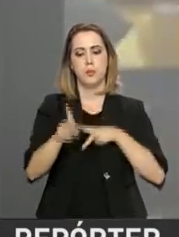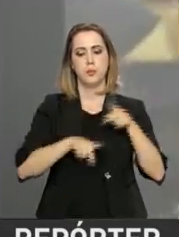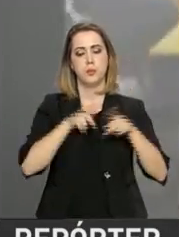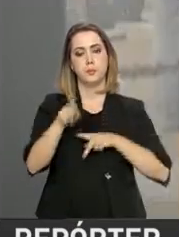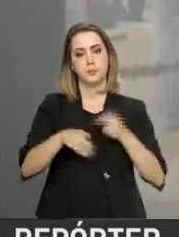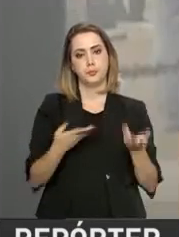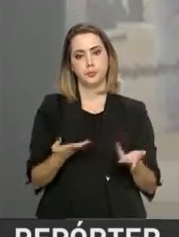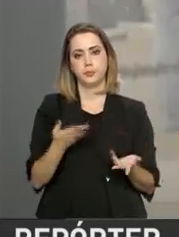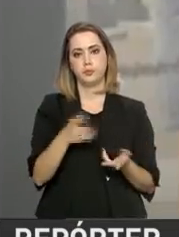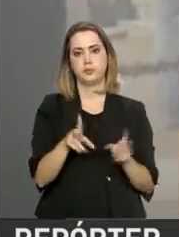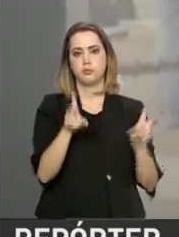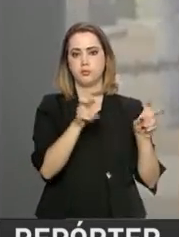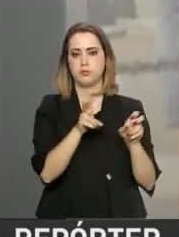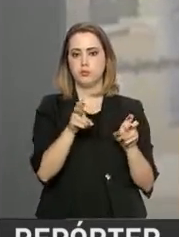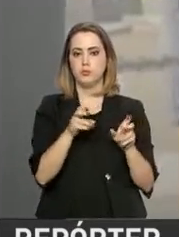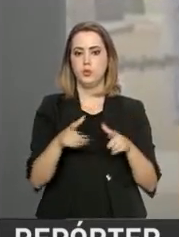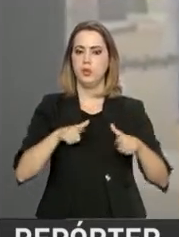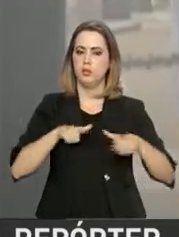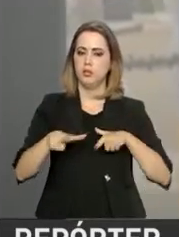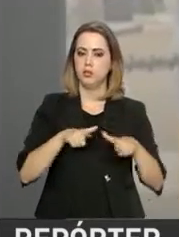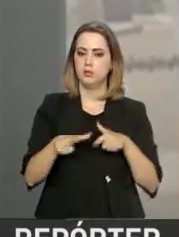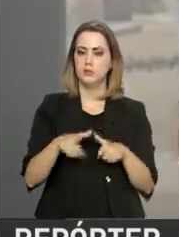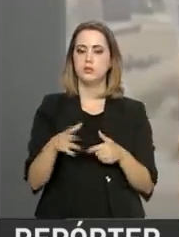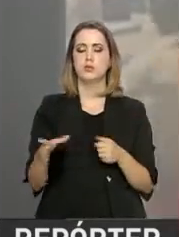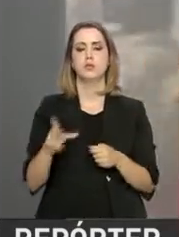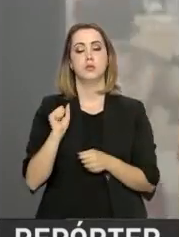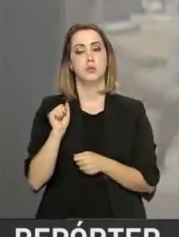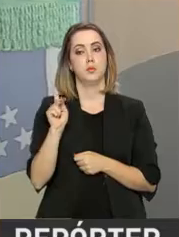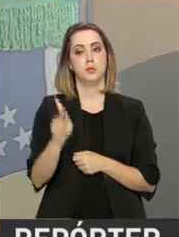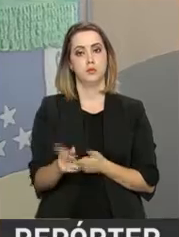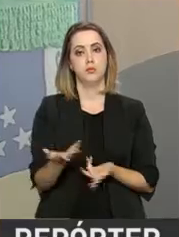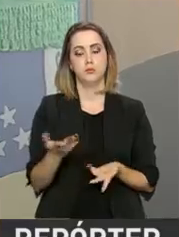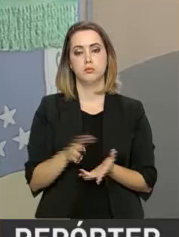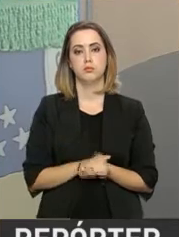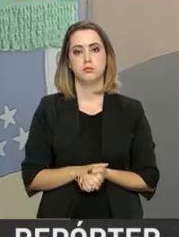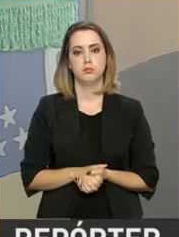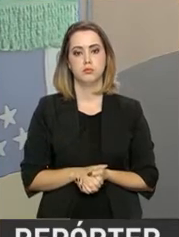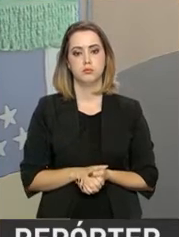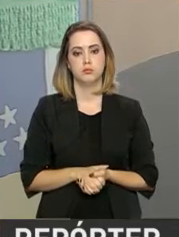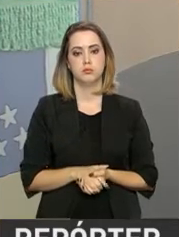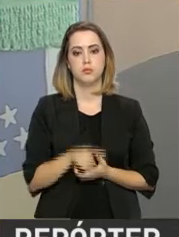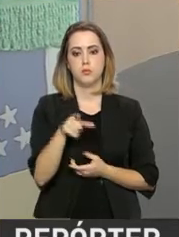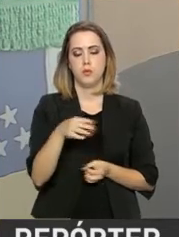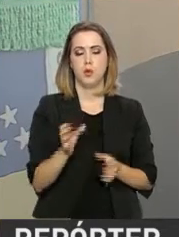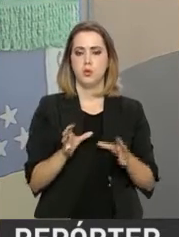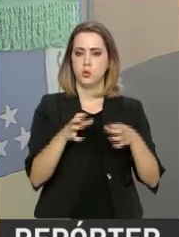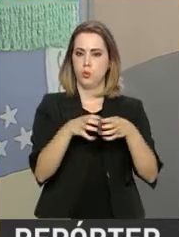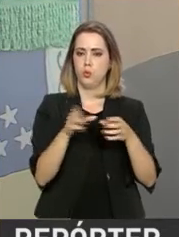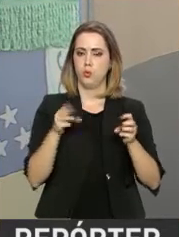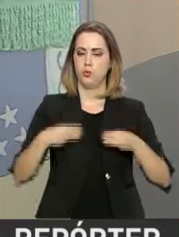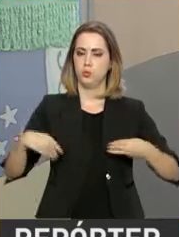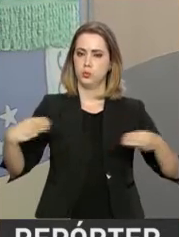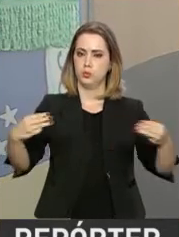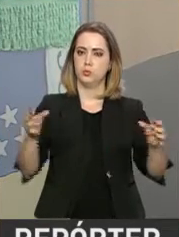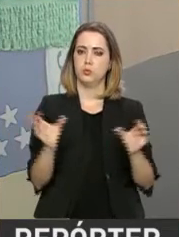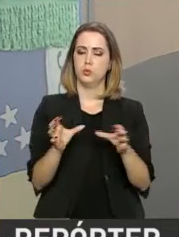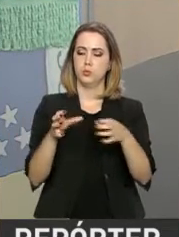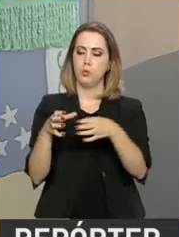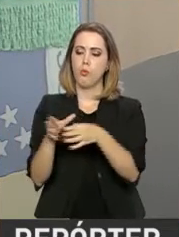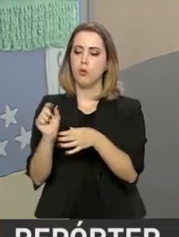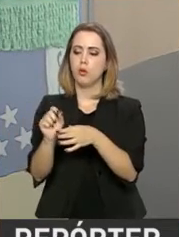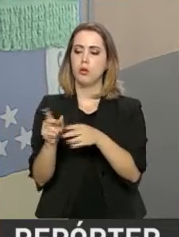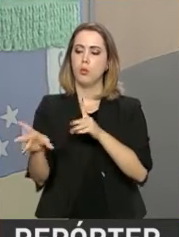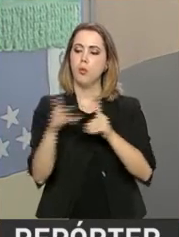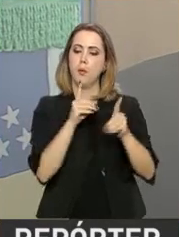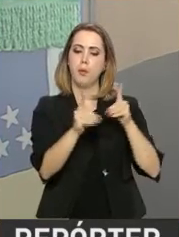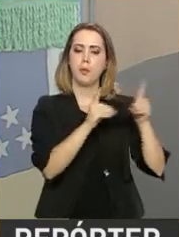dos países, como manutenção de emprego e seguridade social. Esses ministros com suas equipes puderam conversar e debater um pouco mais